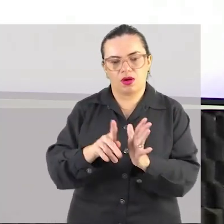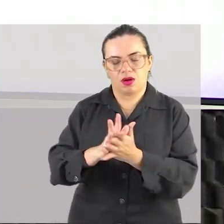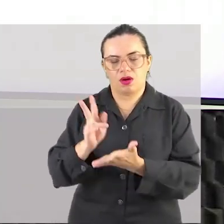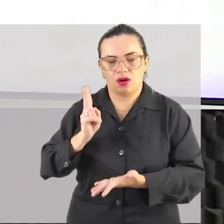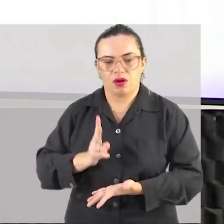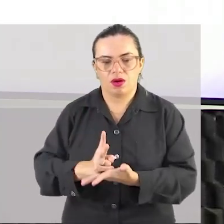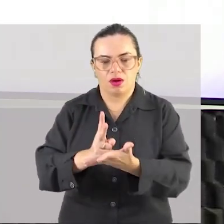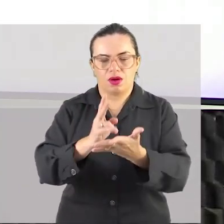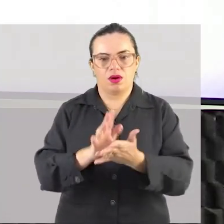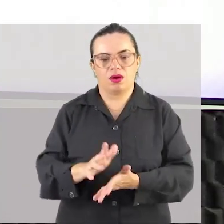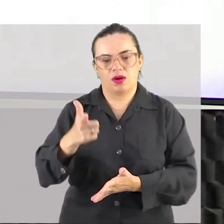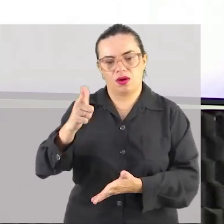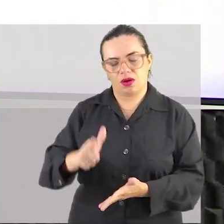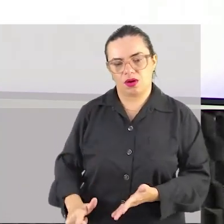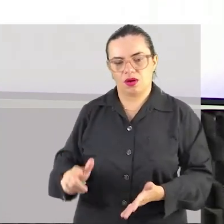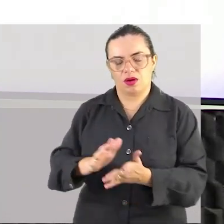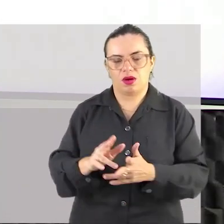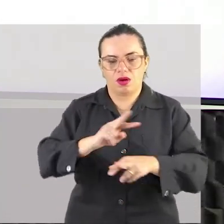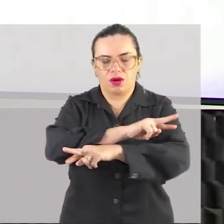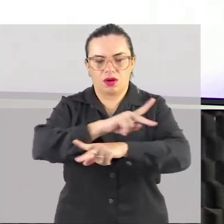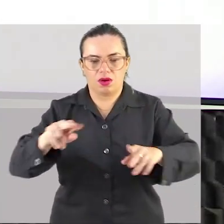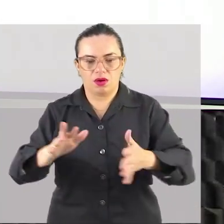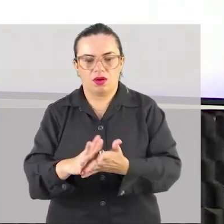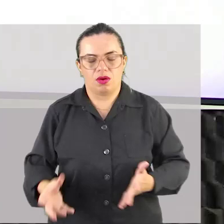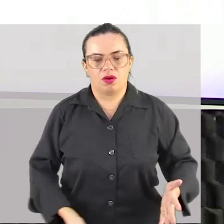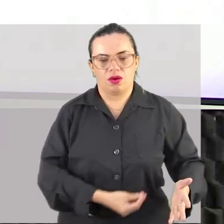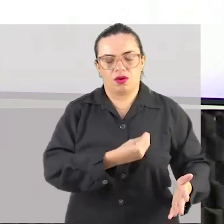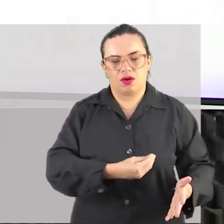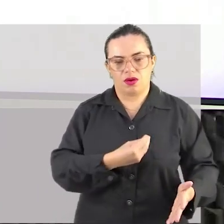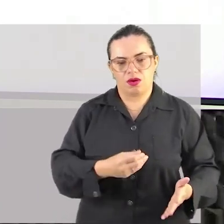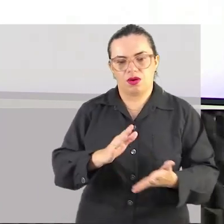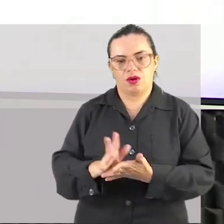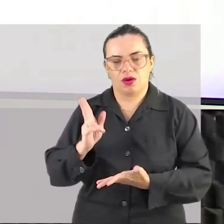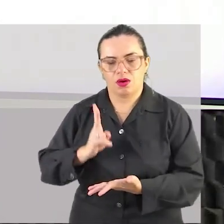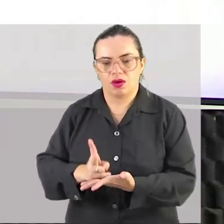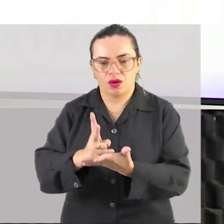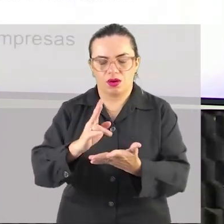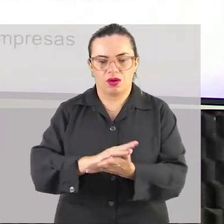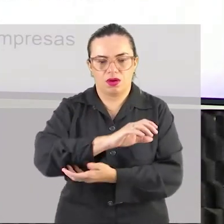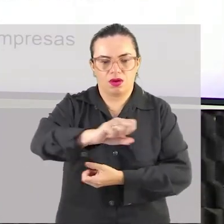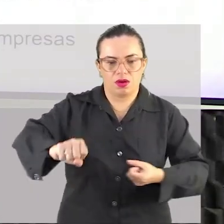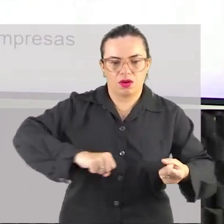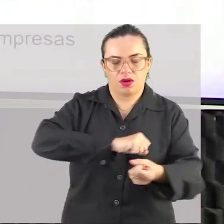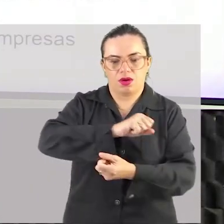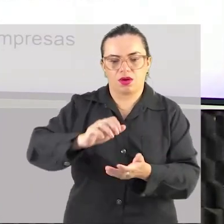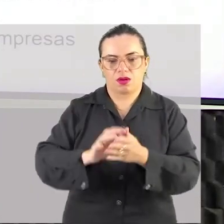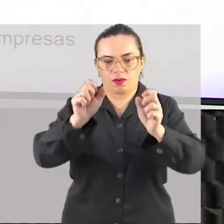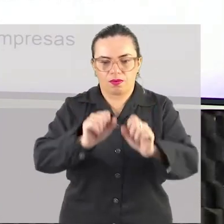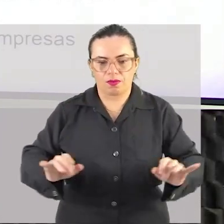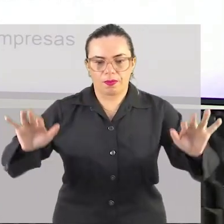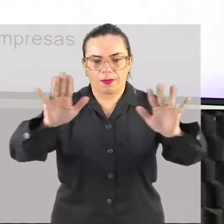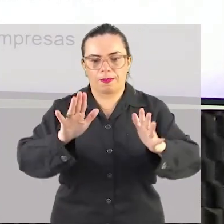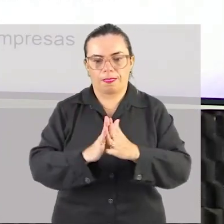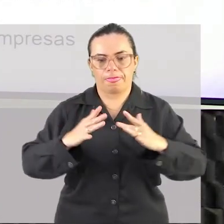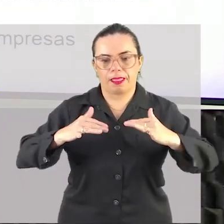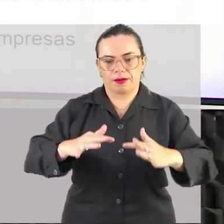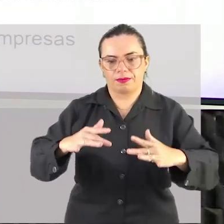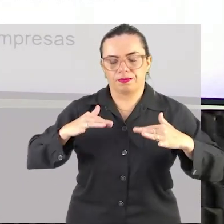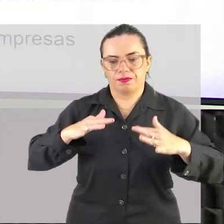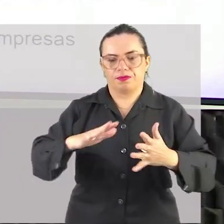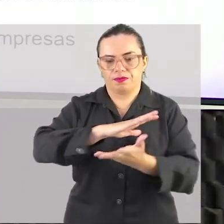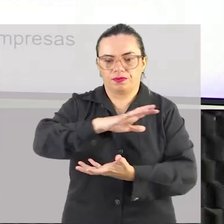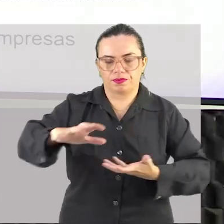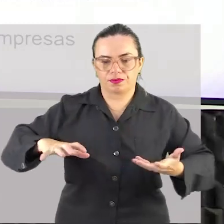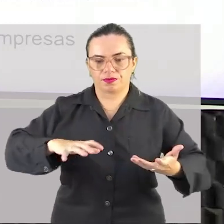exatamente para poder preservar a biodiversidade e, claro, trazer um pouco da sustentabilidade ao ambiente. Os movimentos em